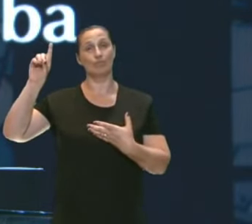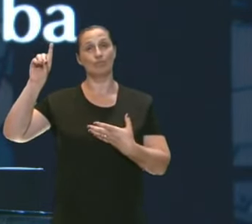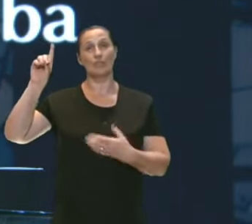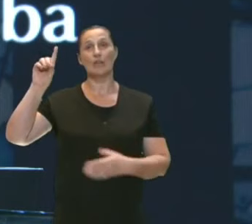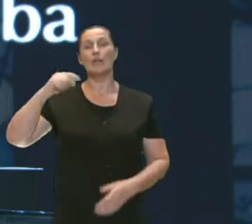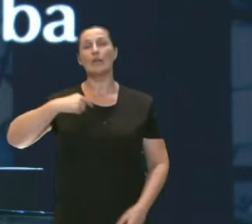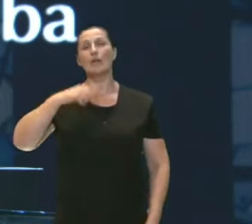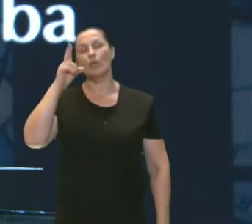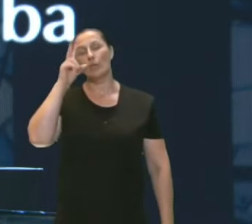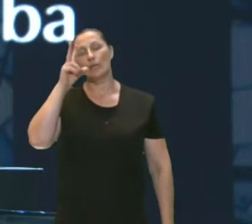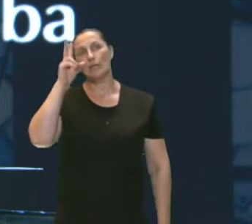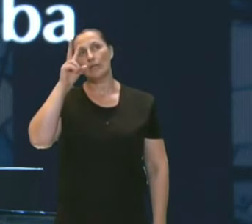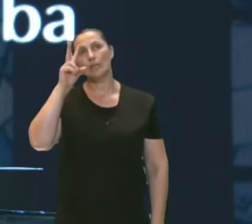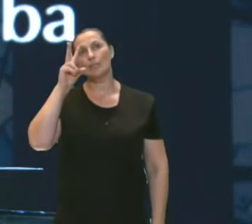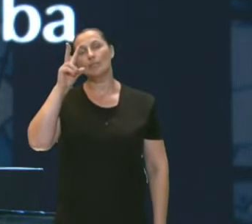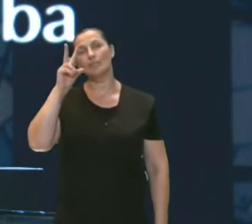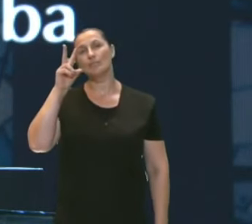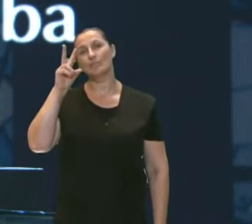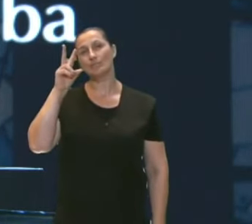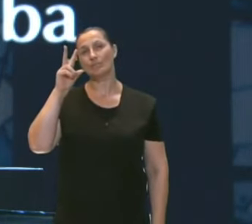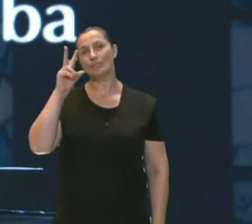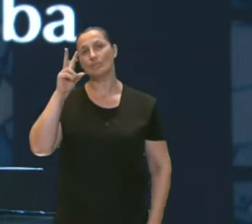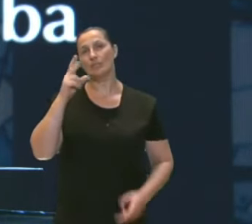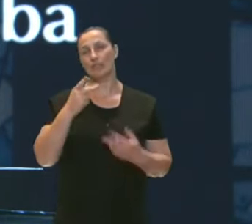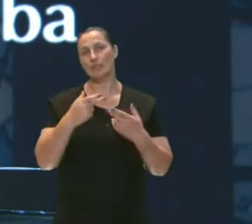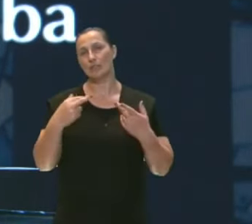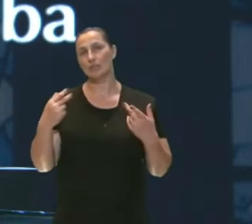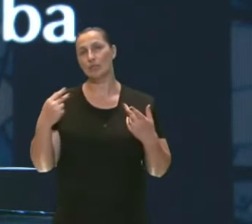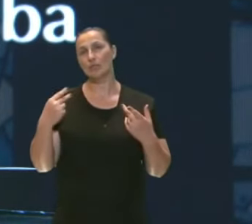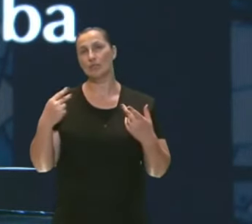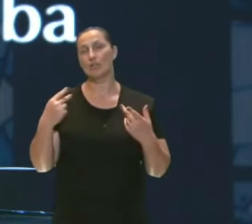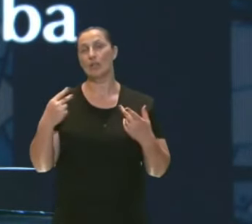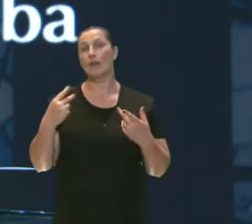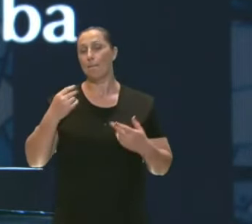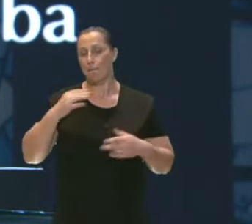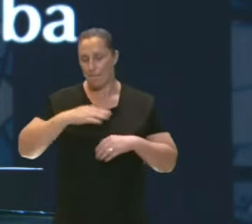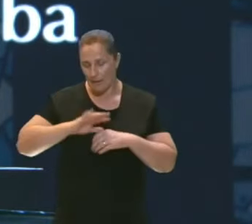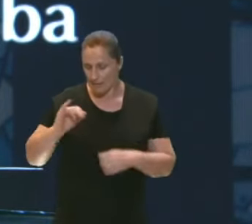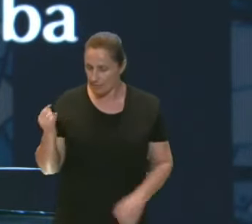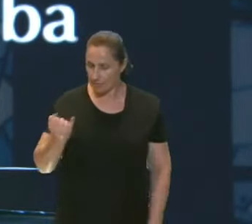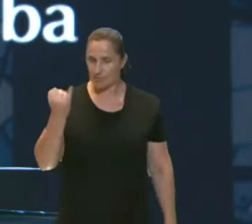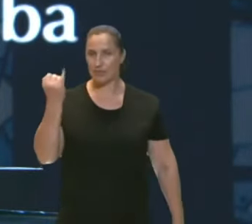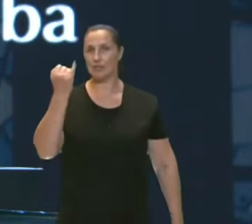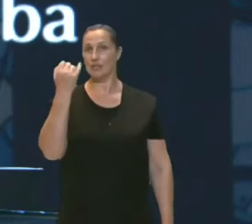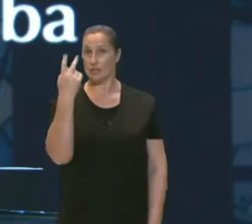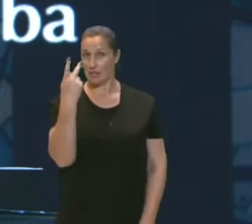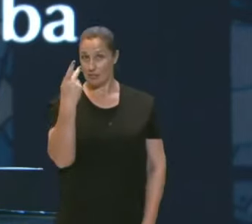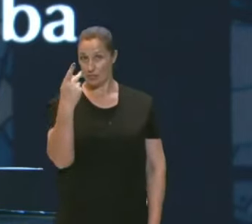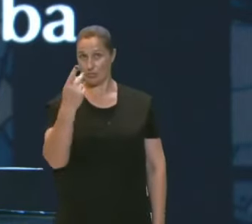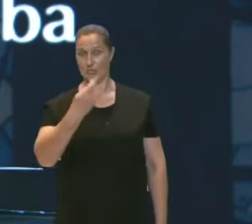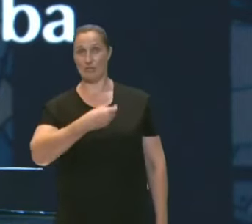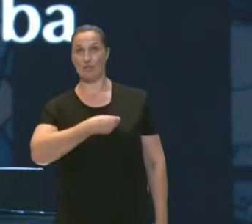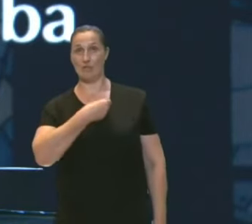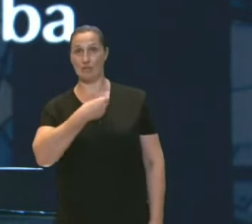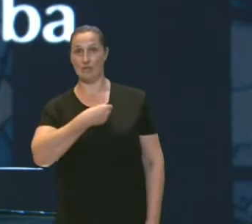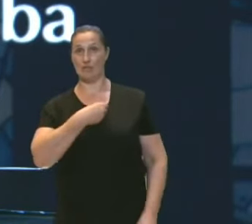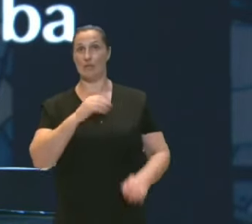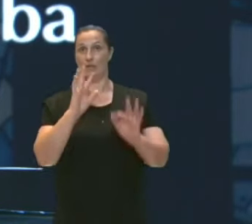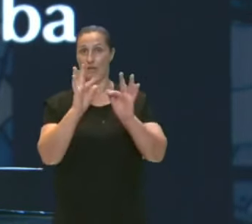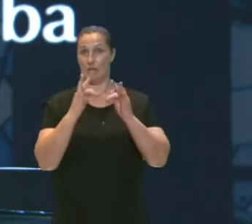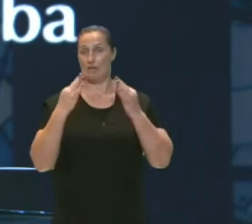Me lembro dessas coisas para dizer que a mensagem mais importante da tua vida, para os